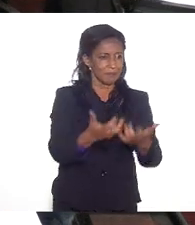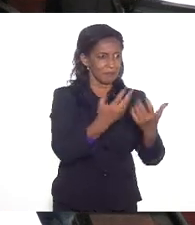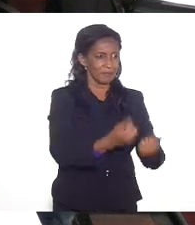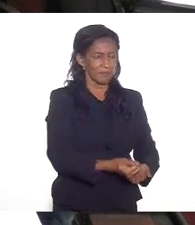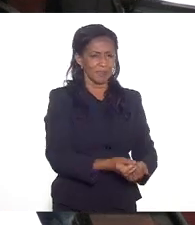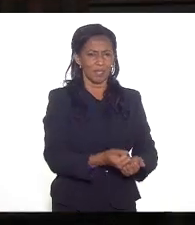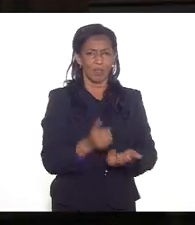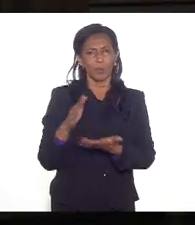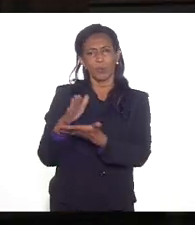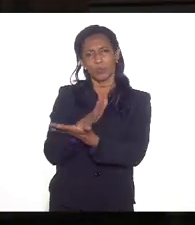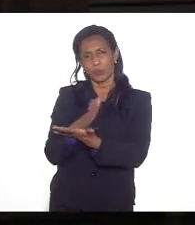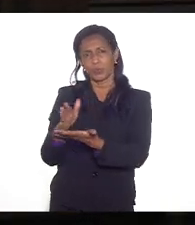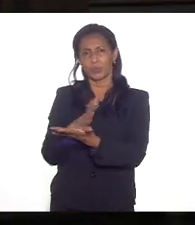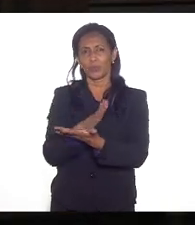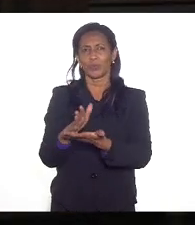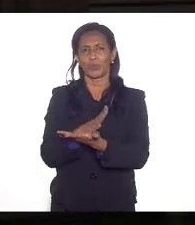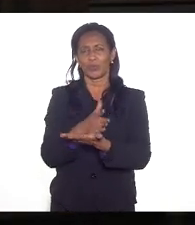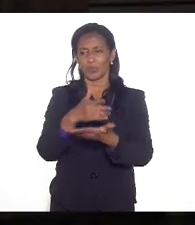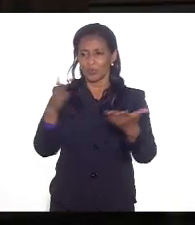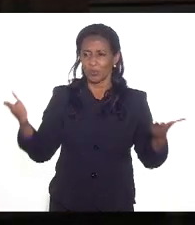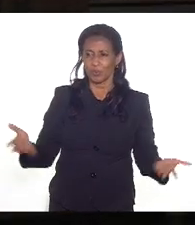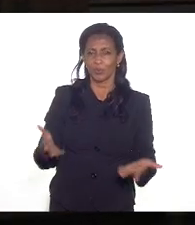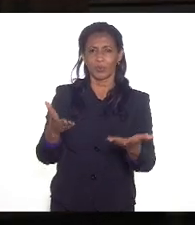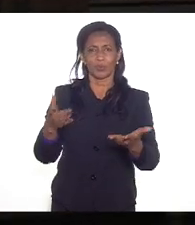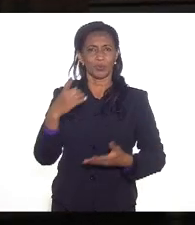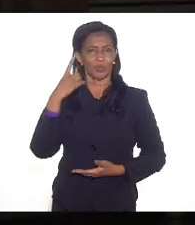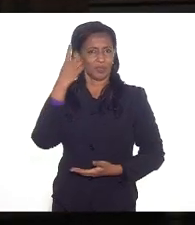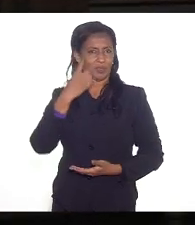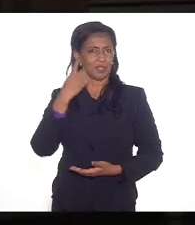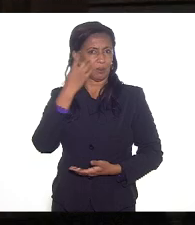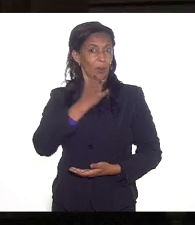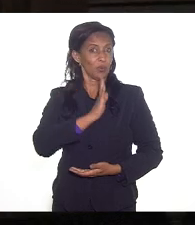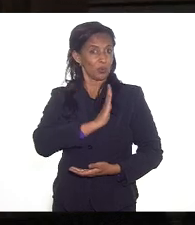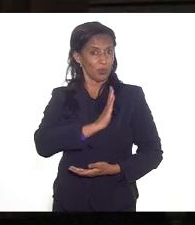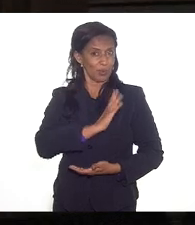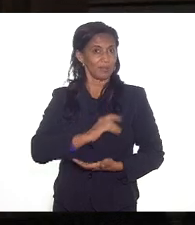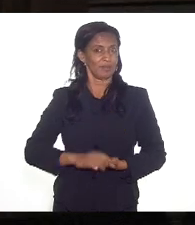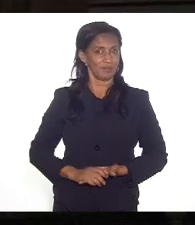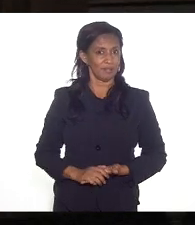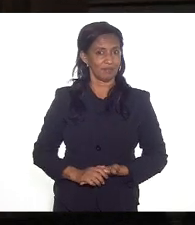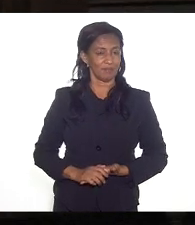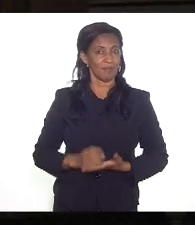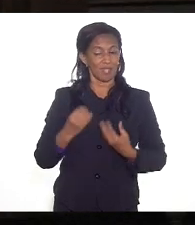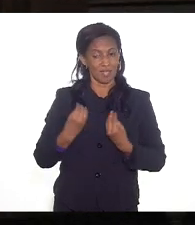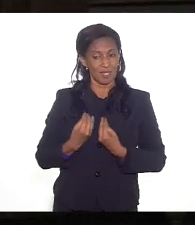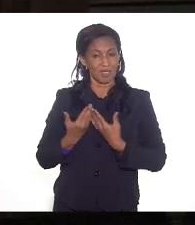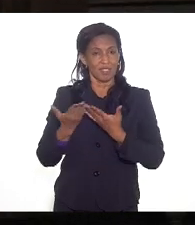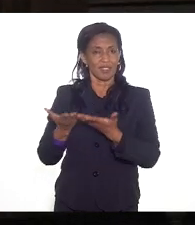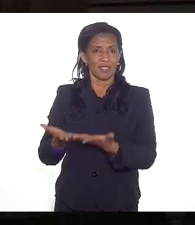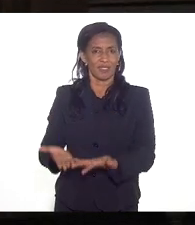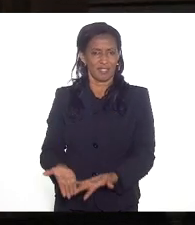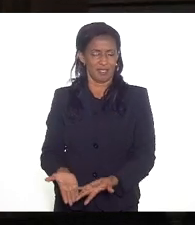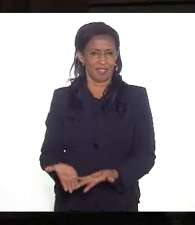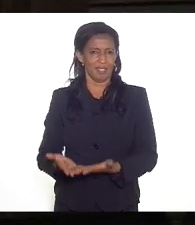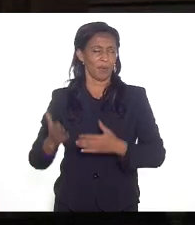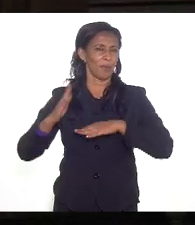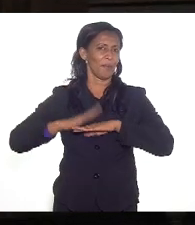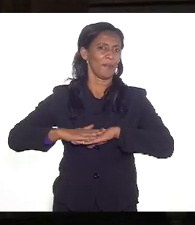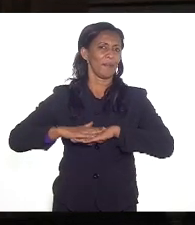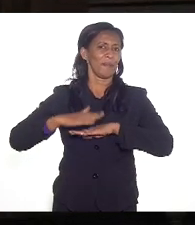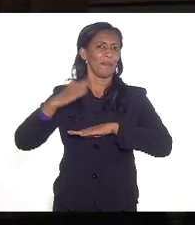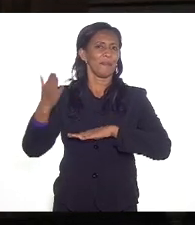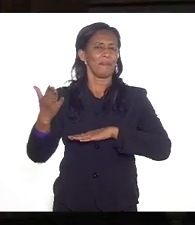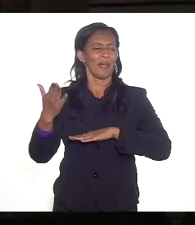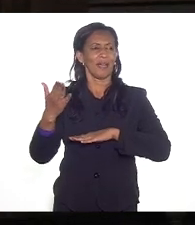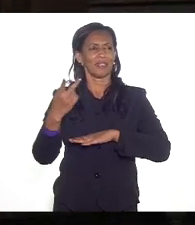pela maioria dos senhores e senhoras deputadas se deu muito mais